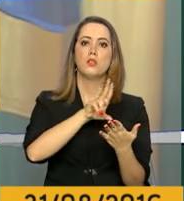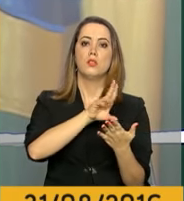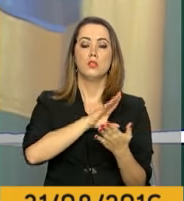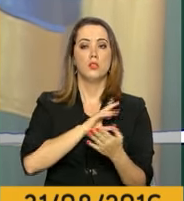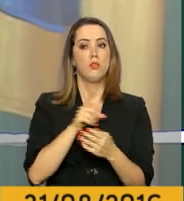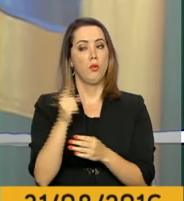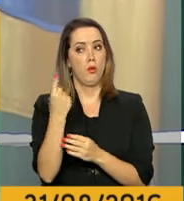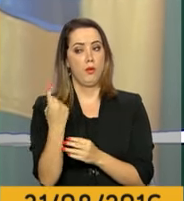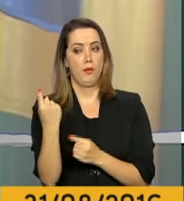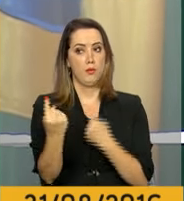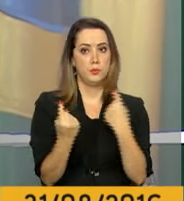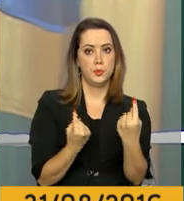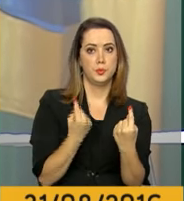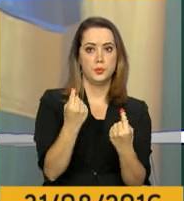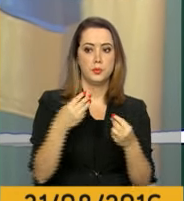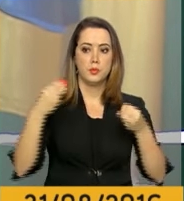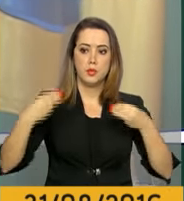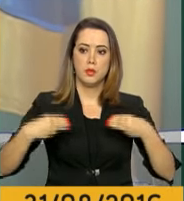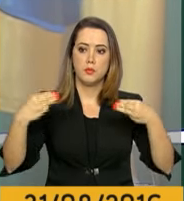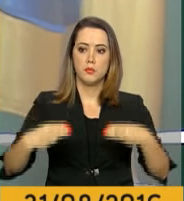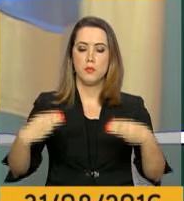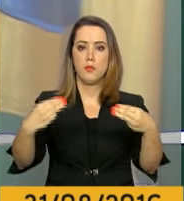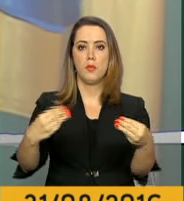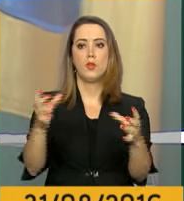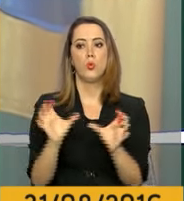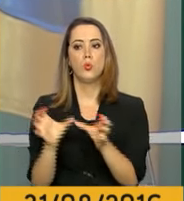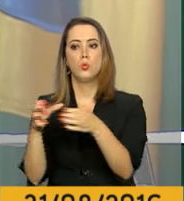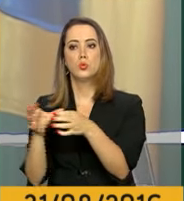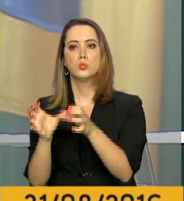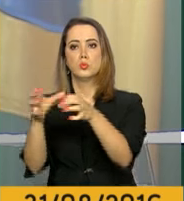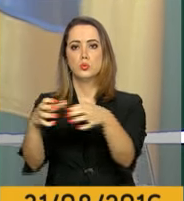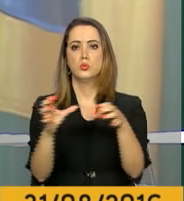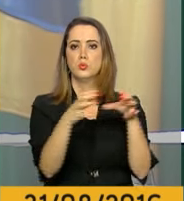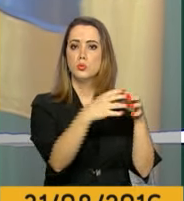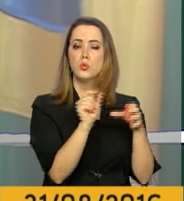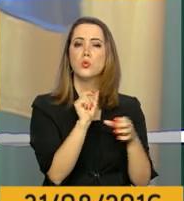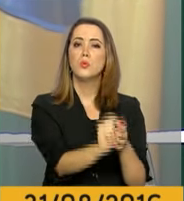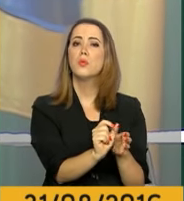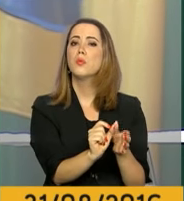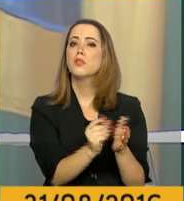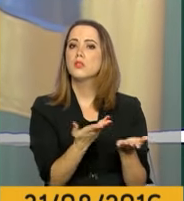respectivos ministérios, criem um grupo para